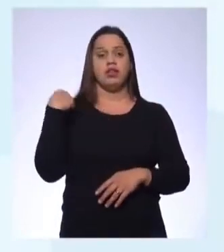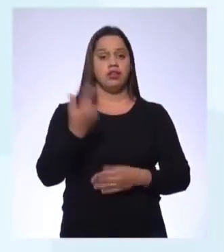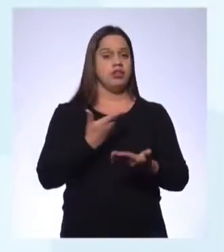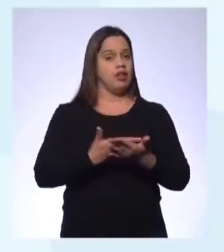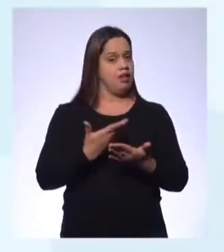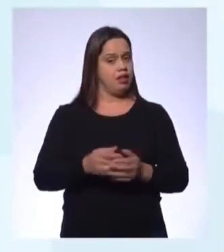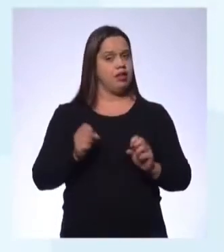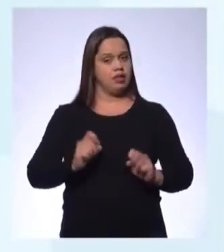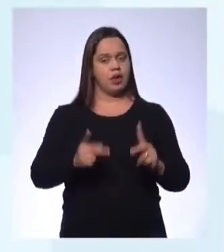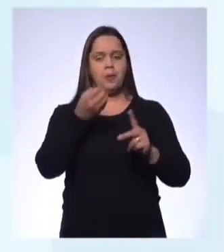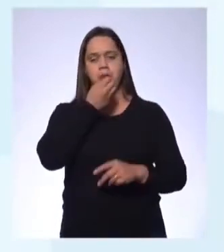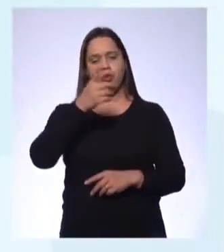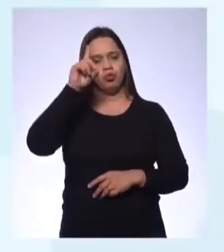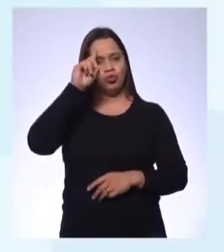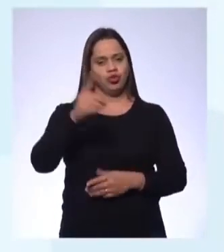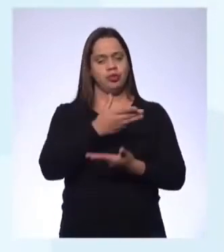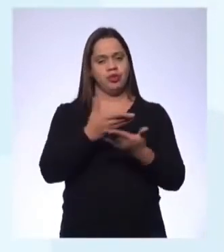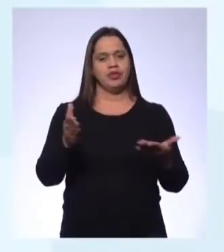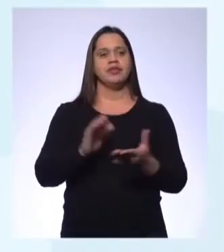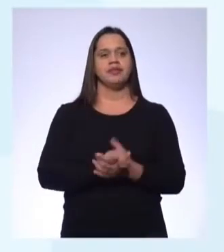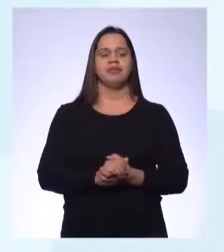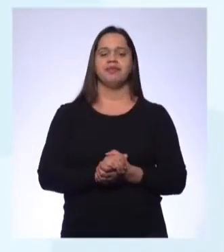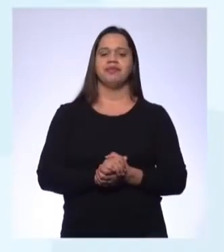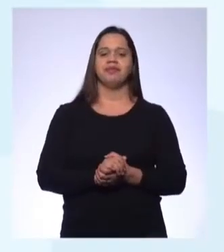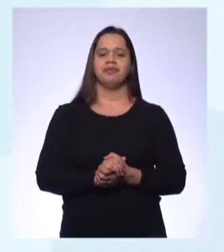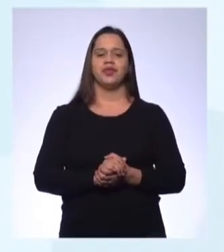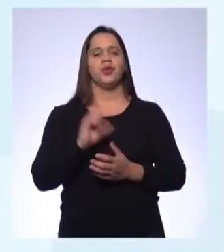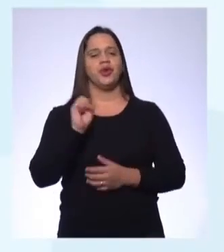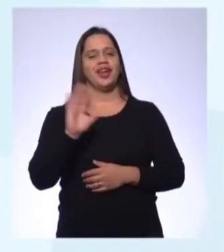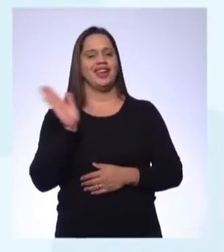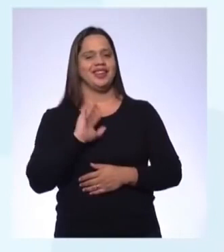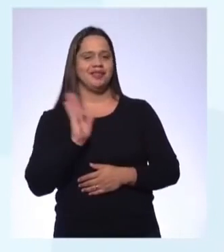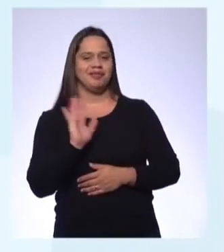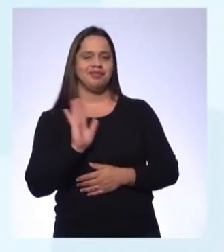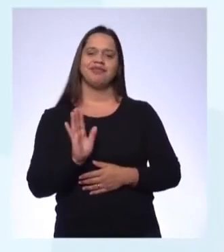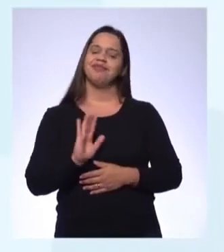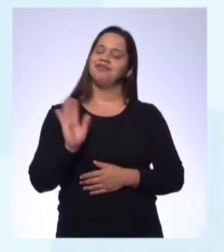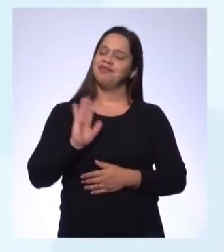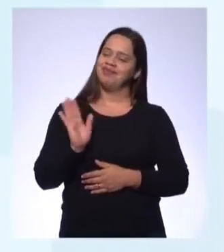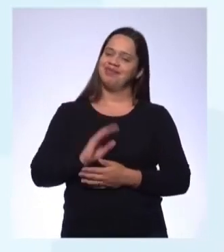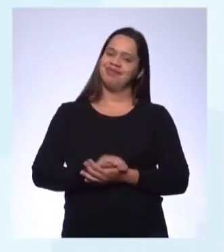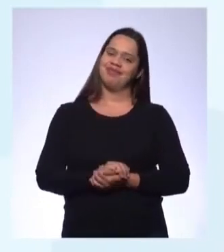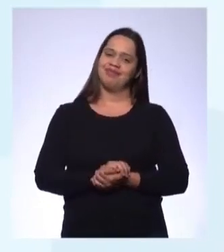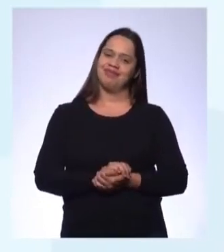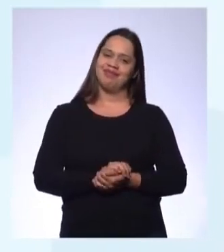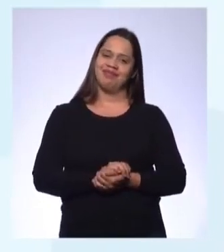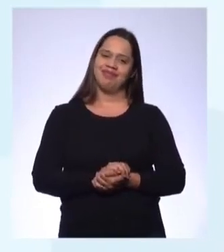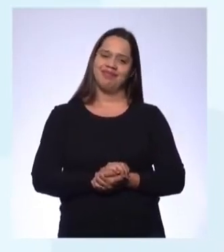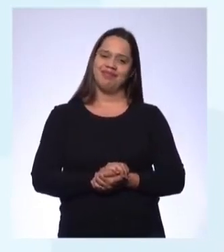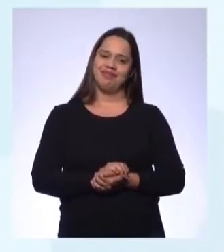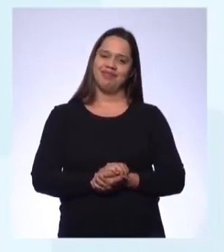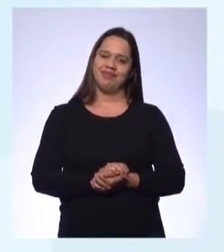nice day. Tenha um bom dia. Yes, thank you. See you. Bye, bye. Have a nice day. Bye, bye.